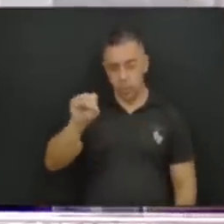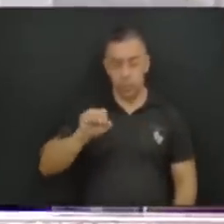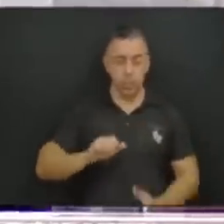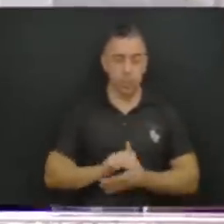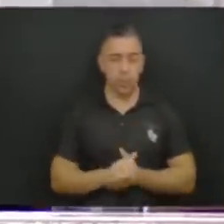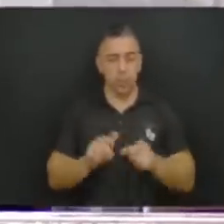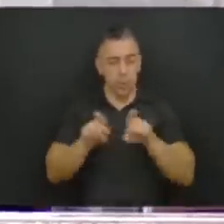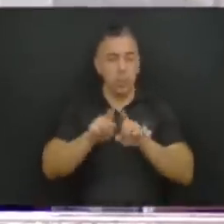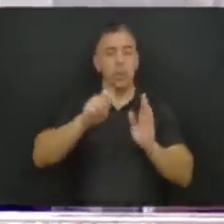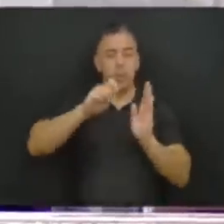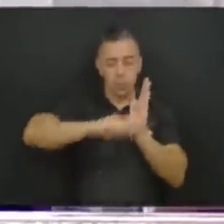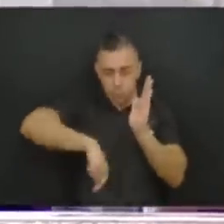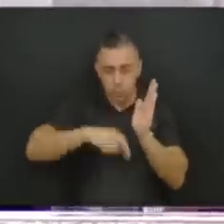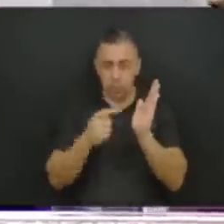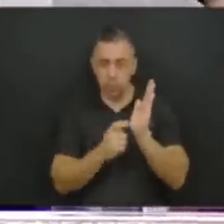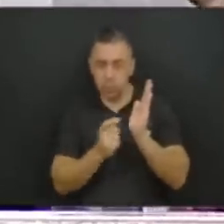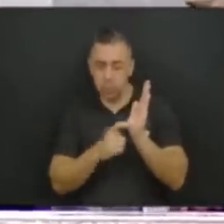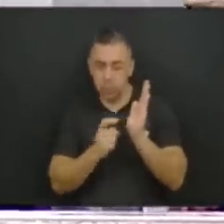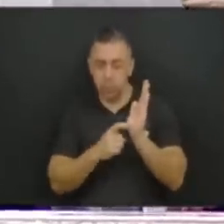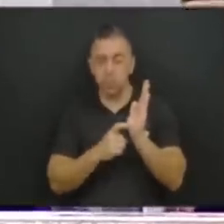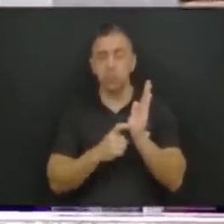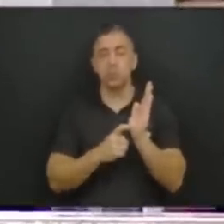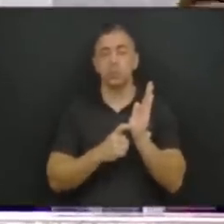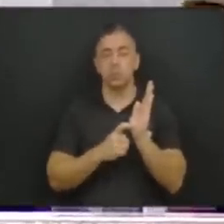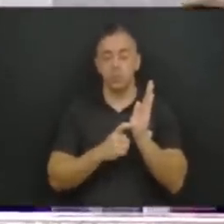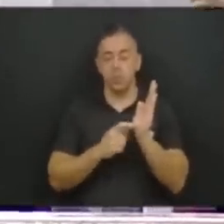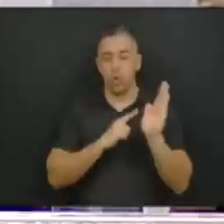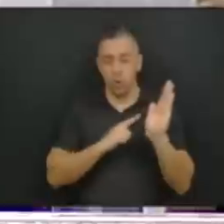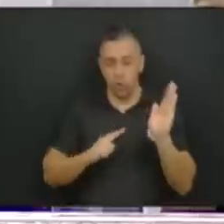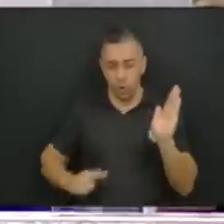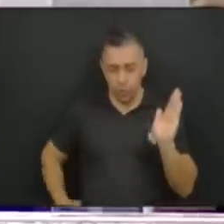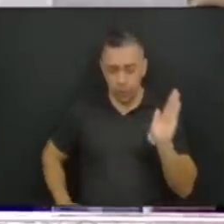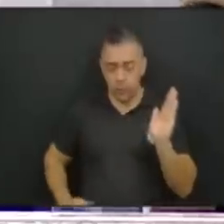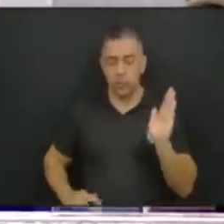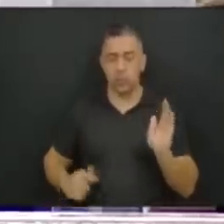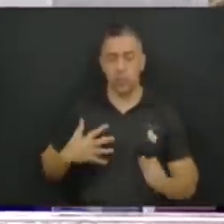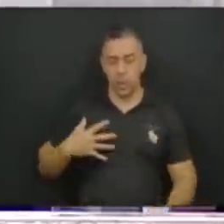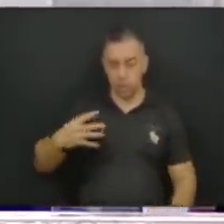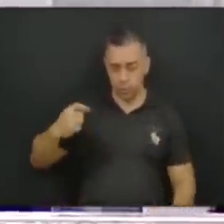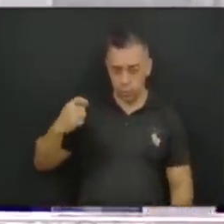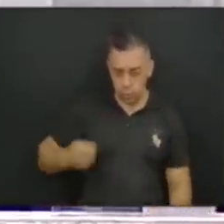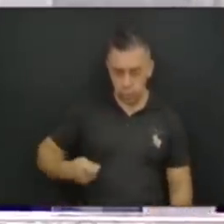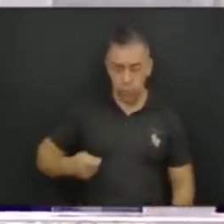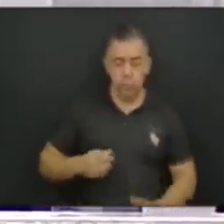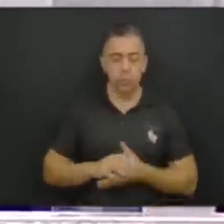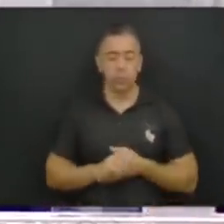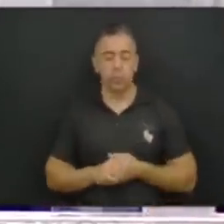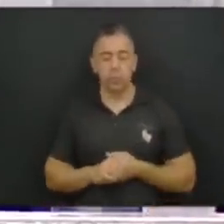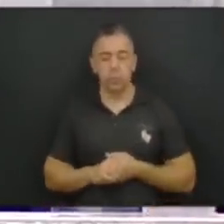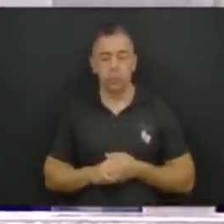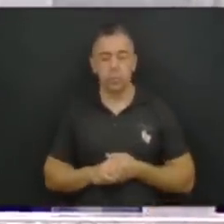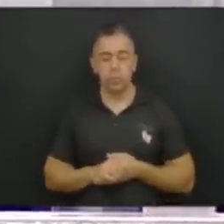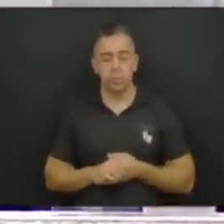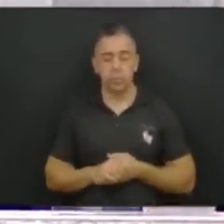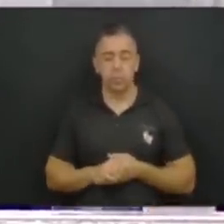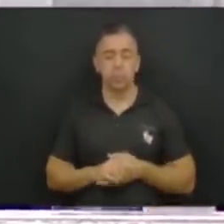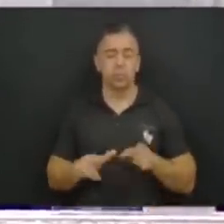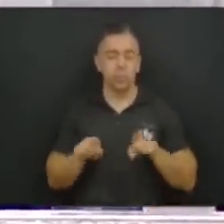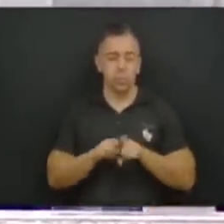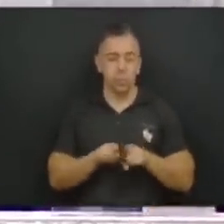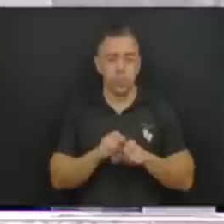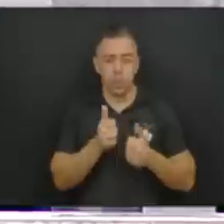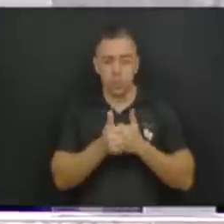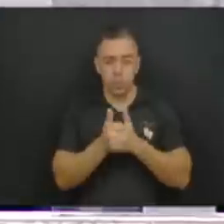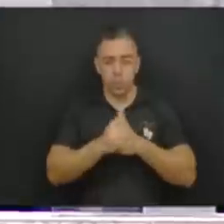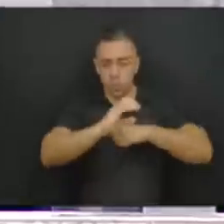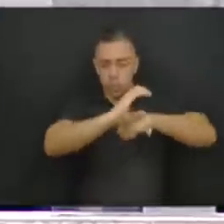também assinada digitalmente para você excelência o governador do Estado Carlos Massa o Ratinho Junior nos mesmos termos da